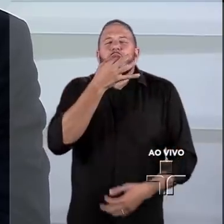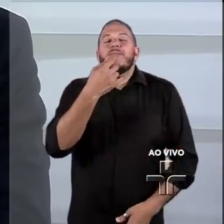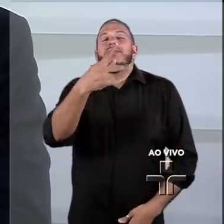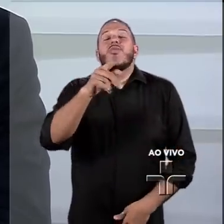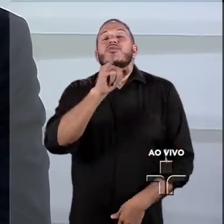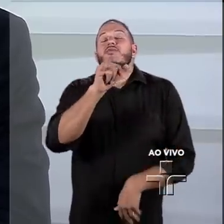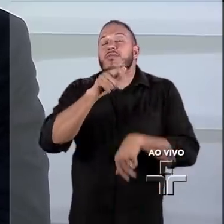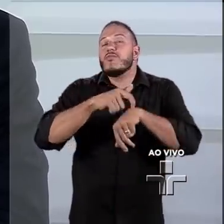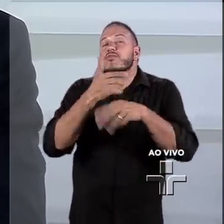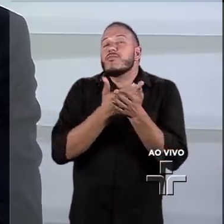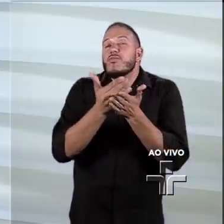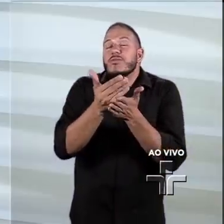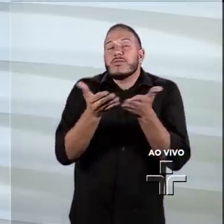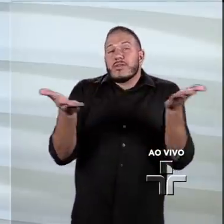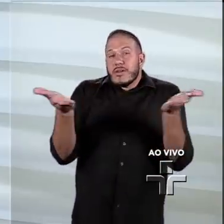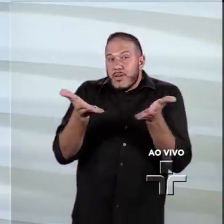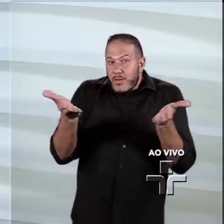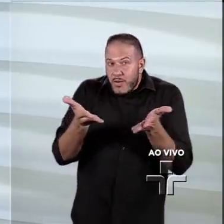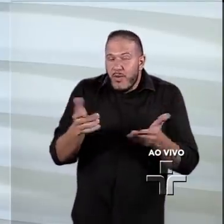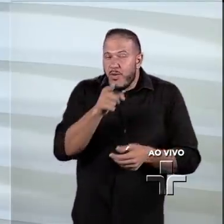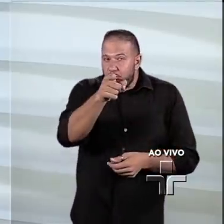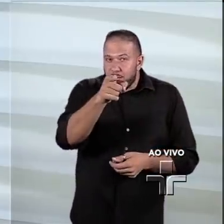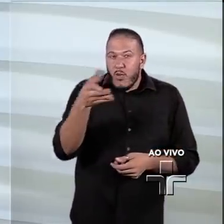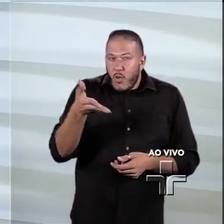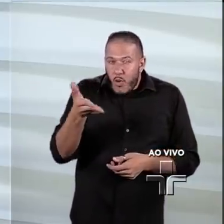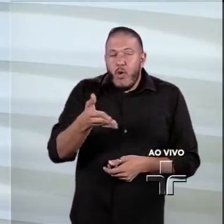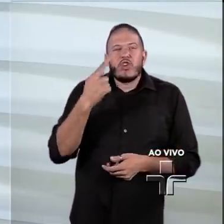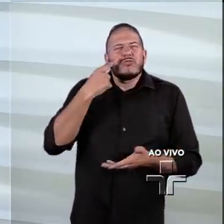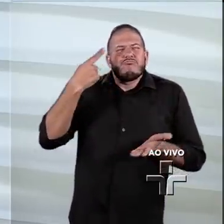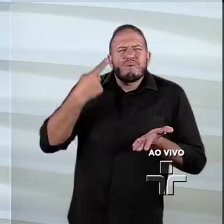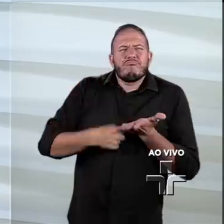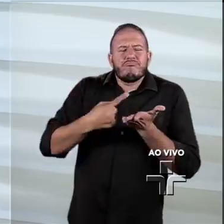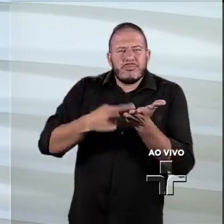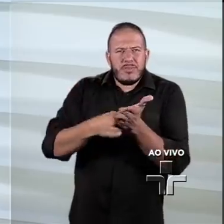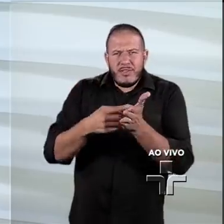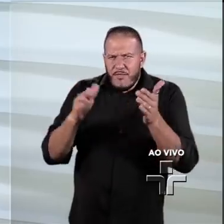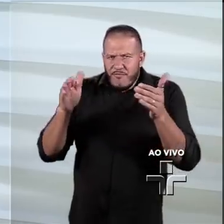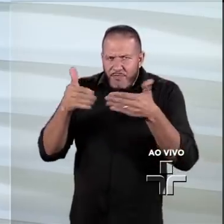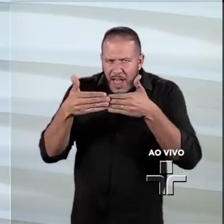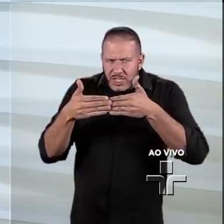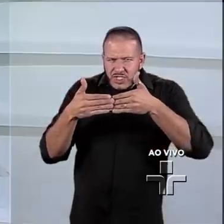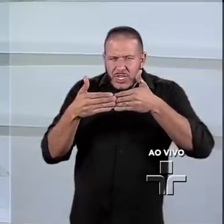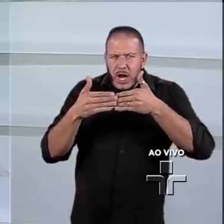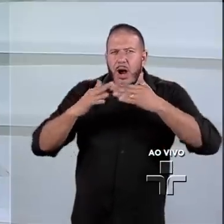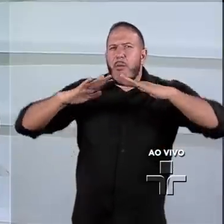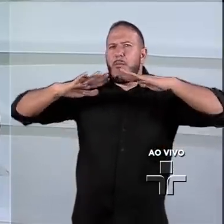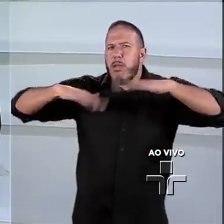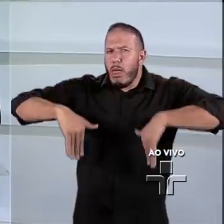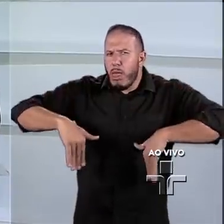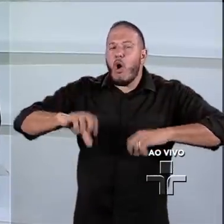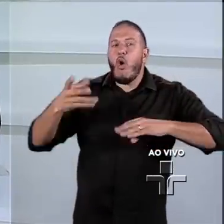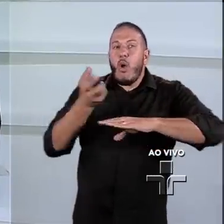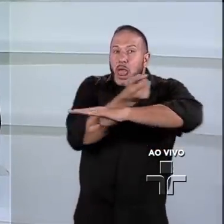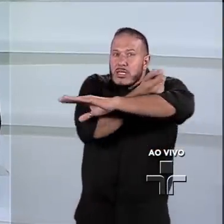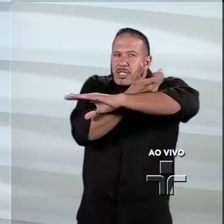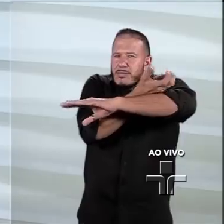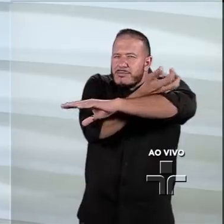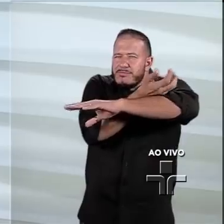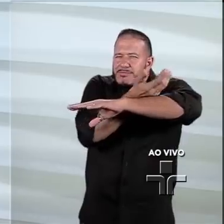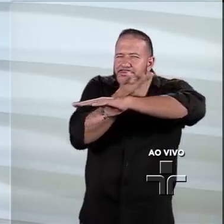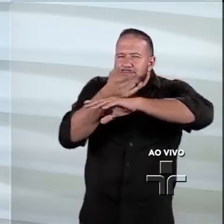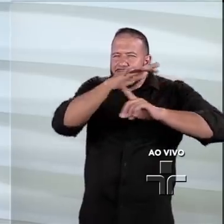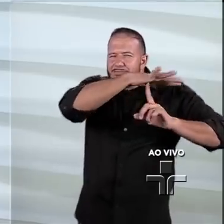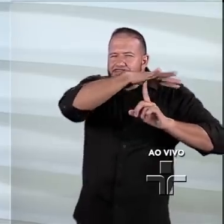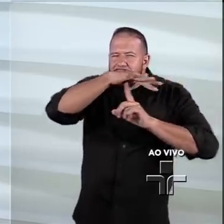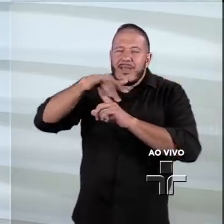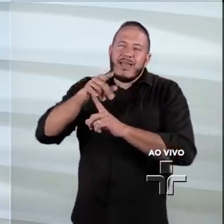fosse começar hoje a determinar isso? Fecha, derruba ou faz um parque? Essa mesma lei